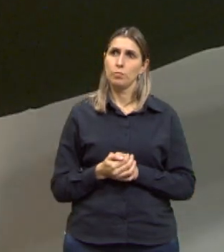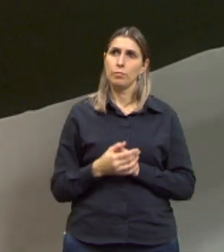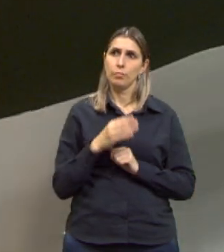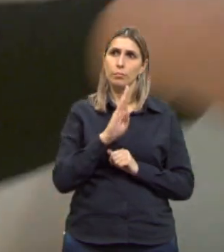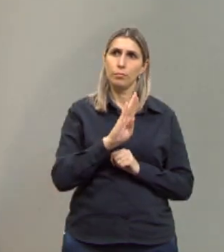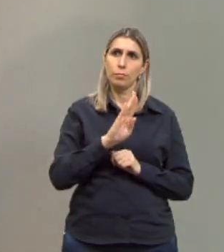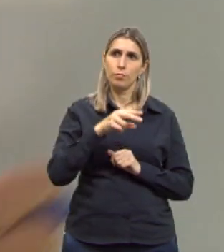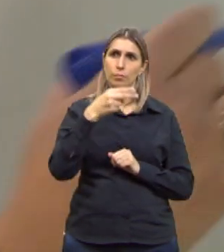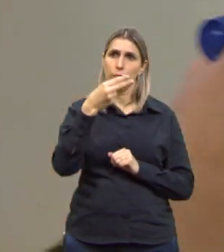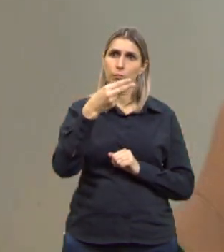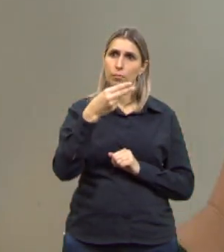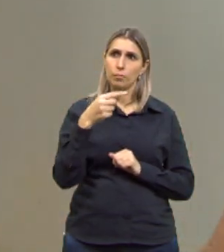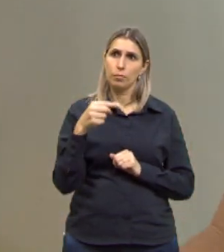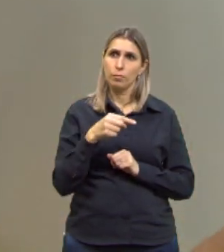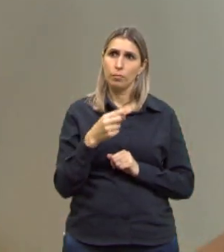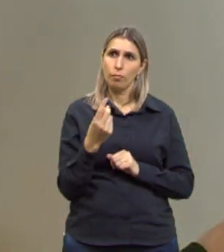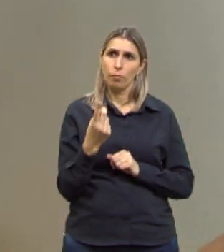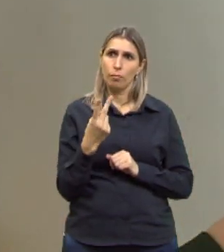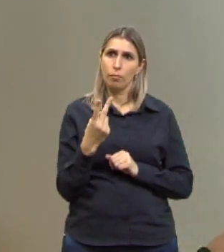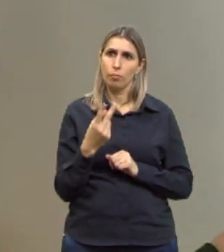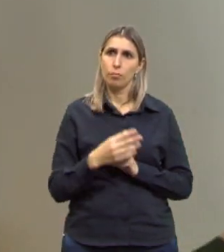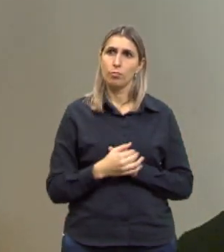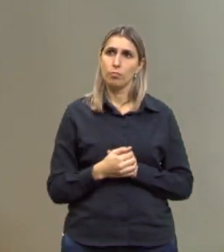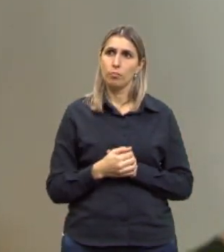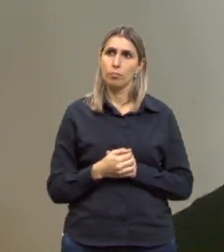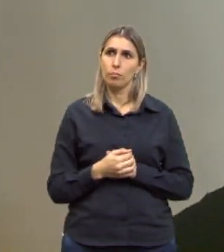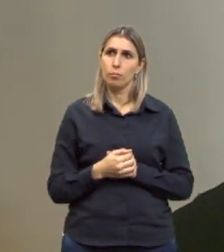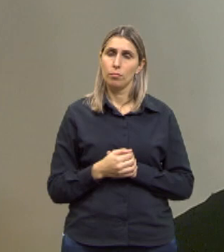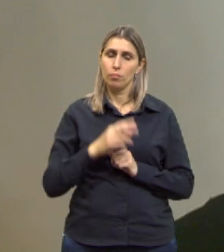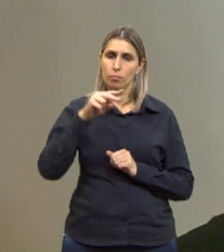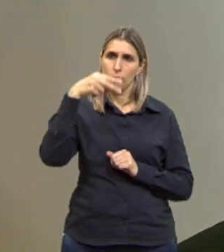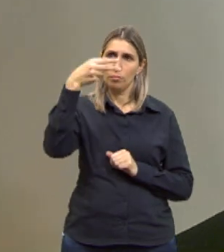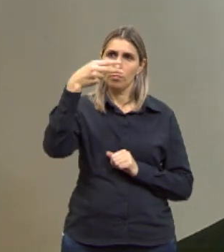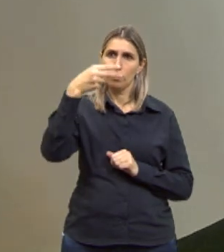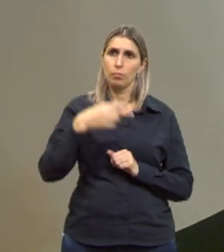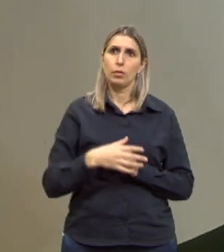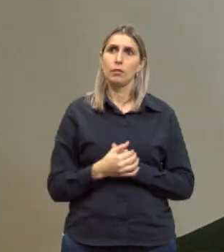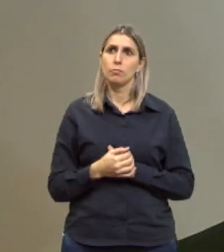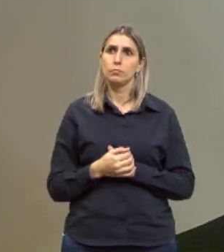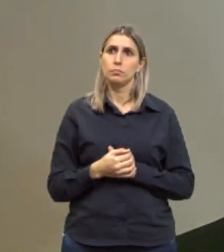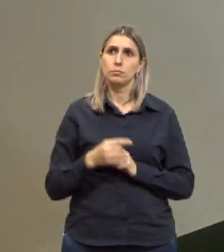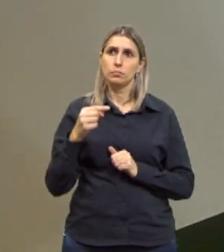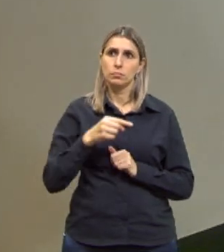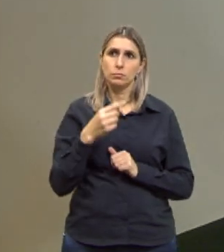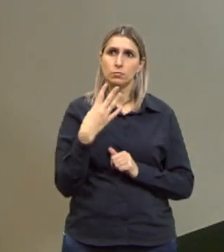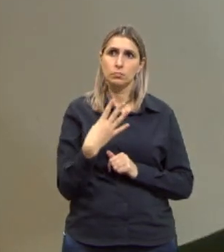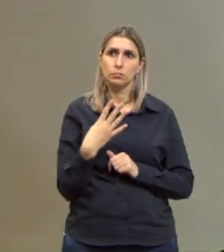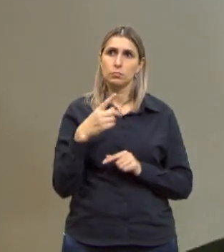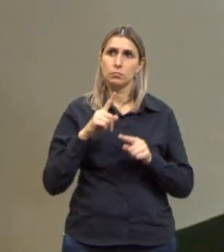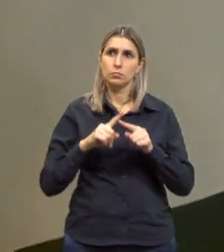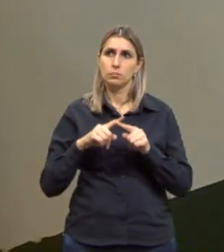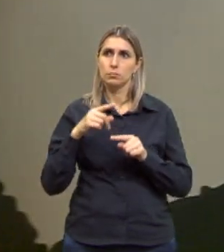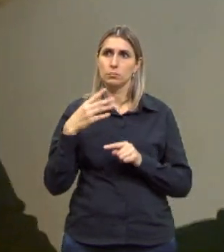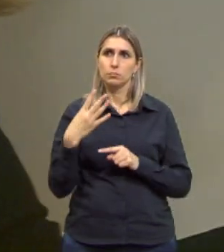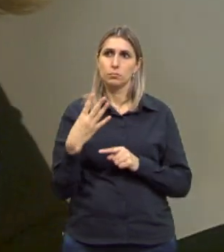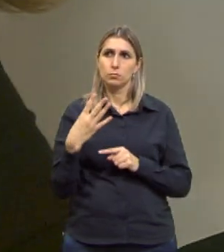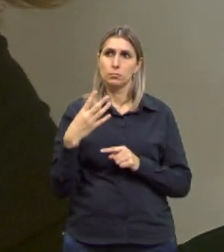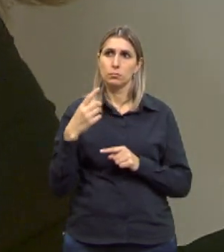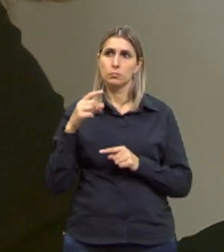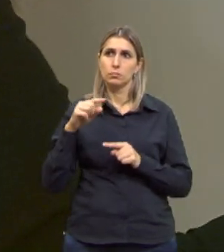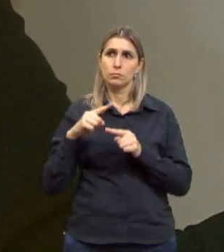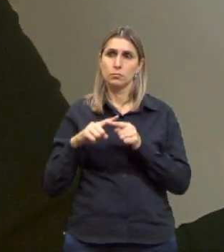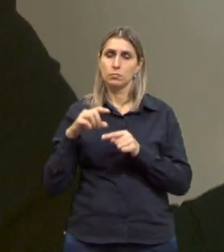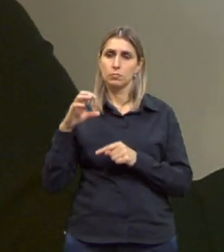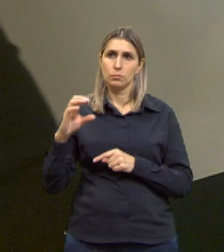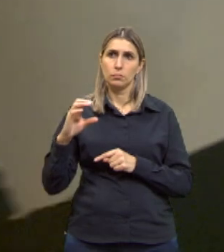B ao quadrado menos 12 ao quadrado menos 4 vezes A